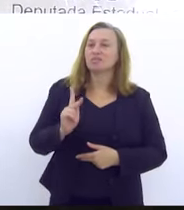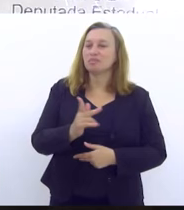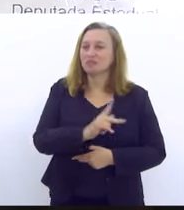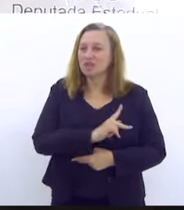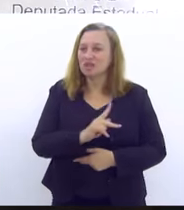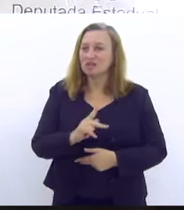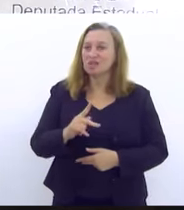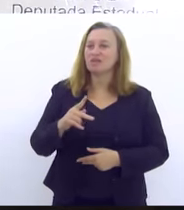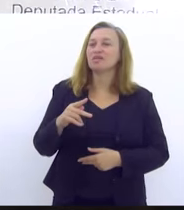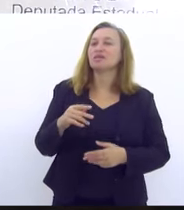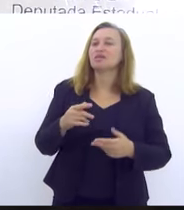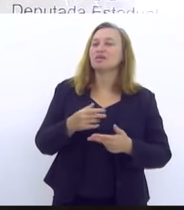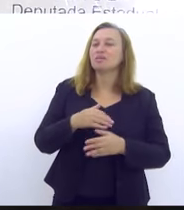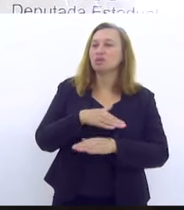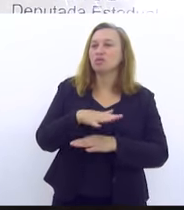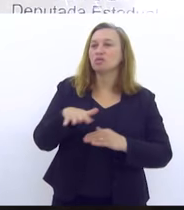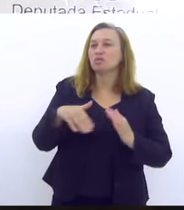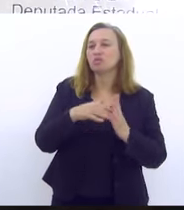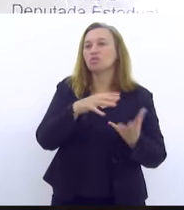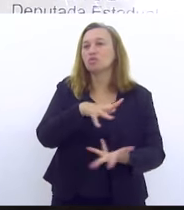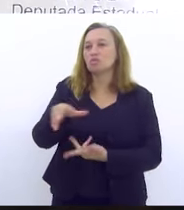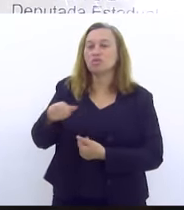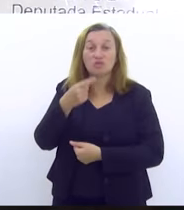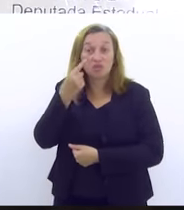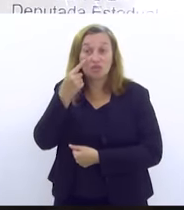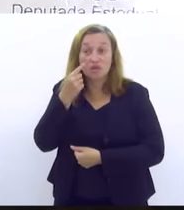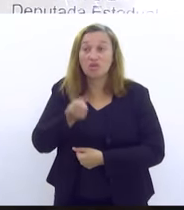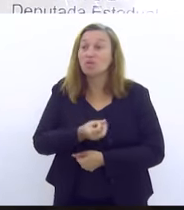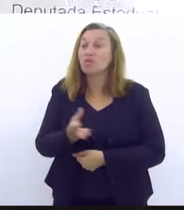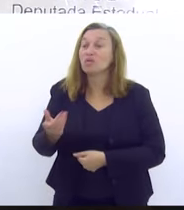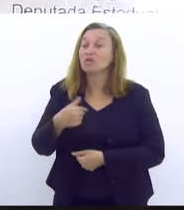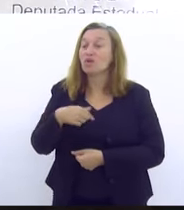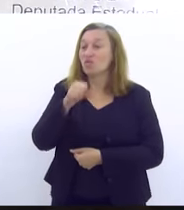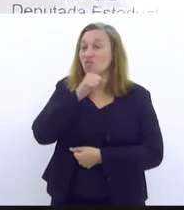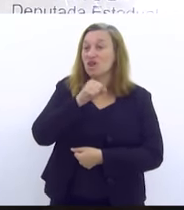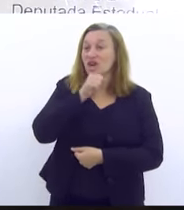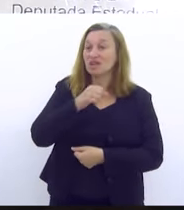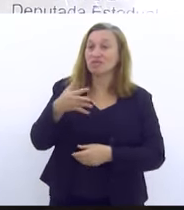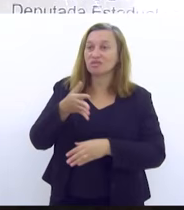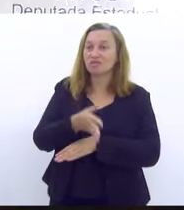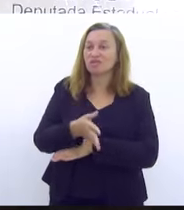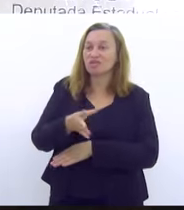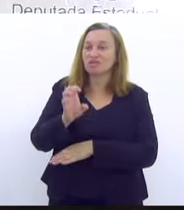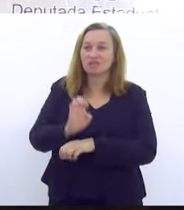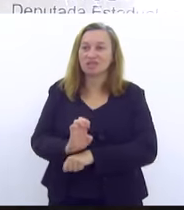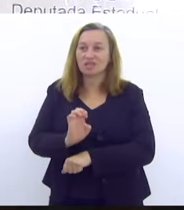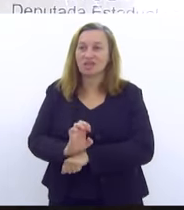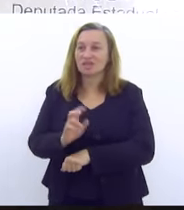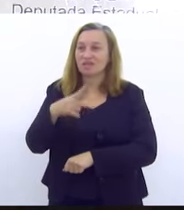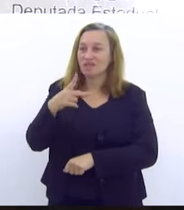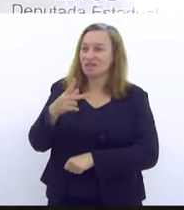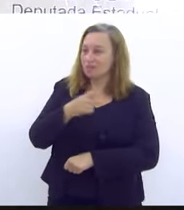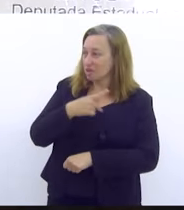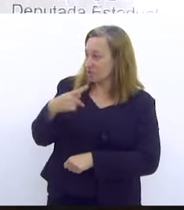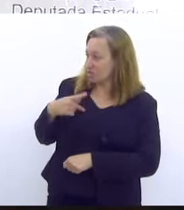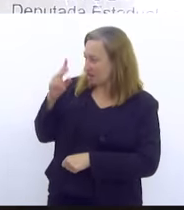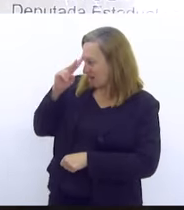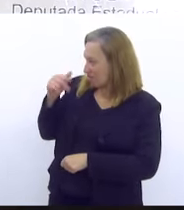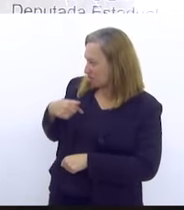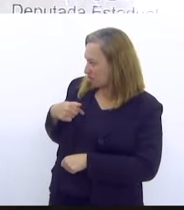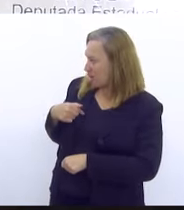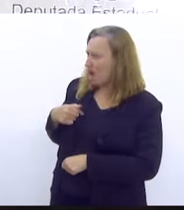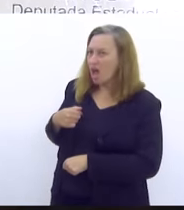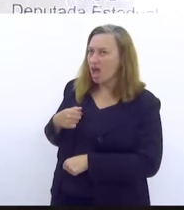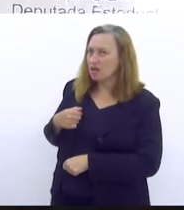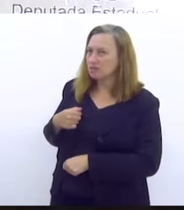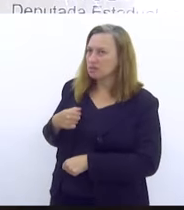ministros pelo mundo todo. Eu fico vendo o quanto que eu estou ficando velha quando eu chego nos estados e o pastor, a senhora lembra de mim? Eu olho assim,